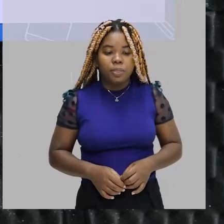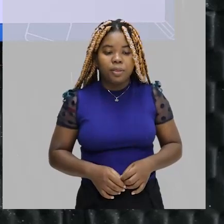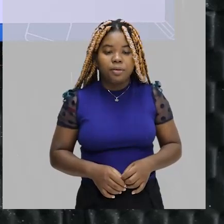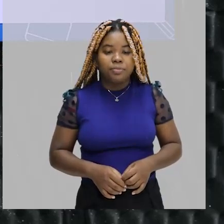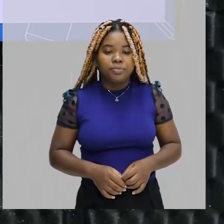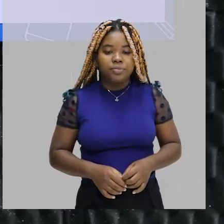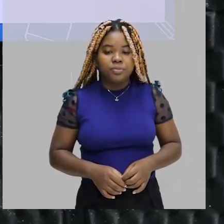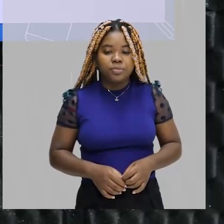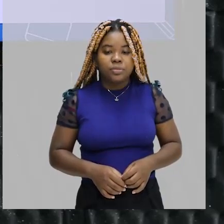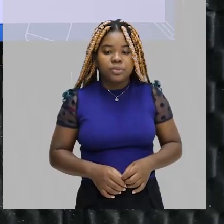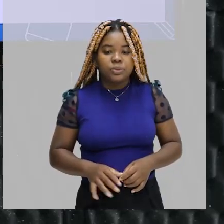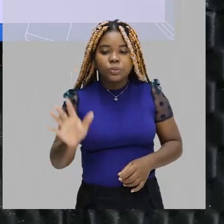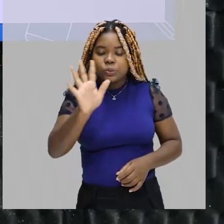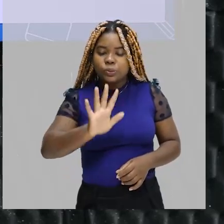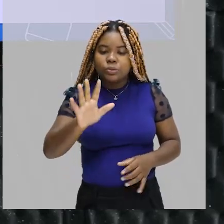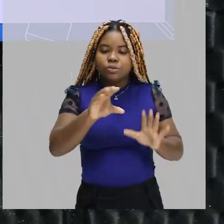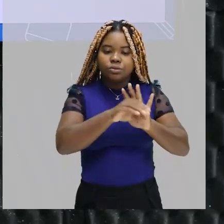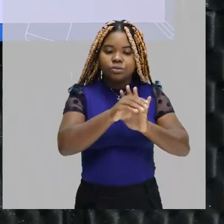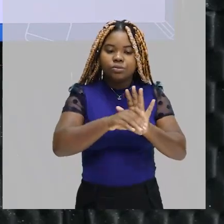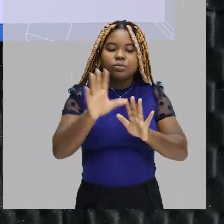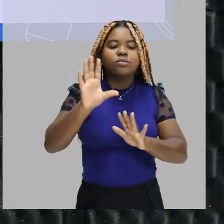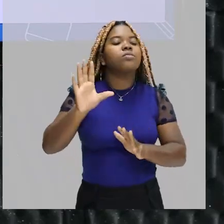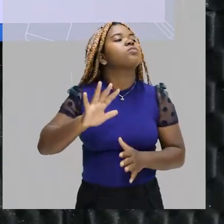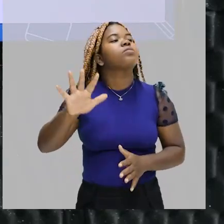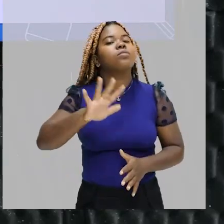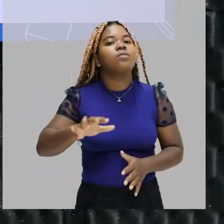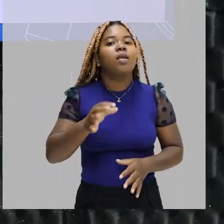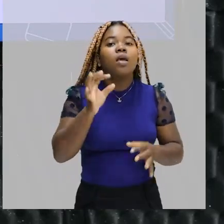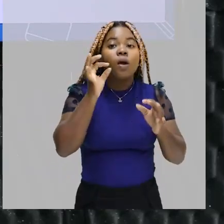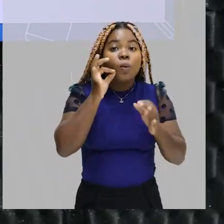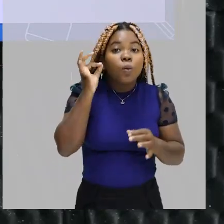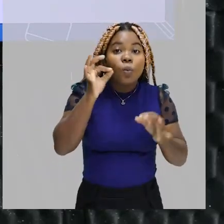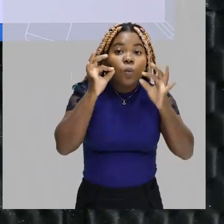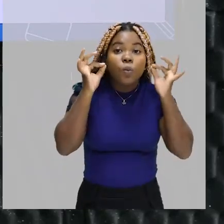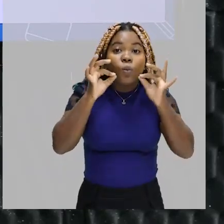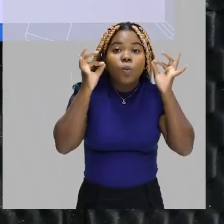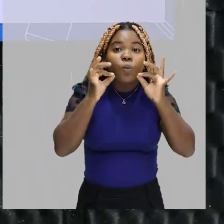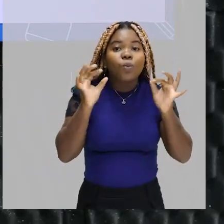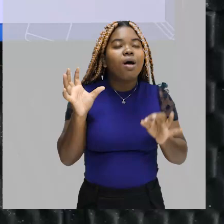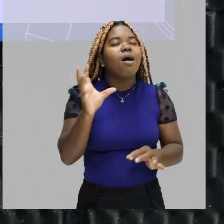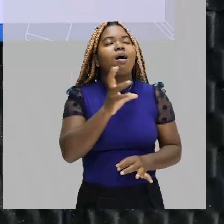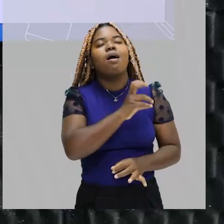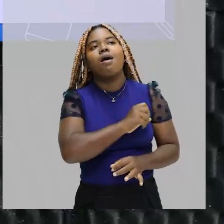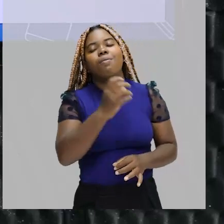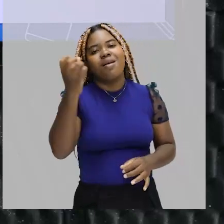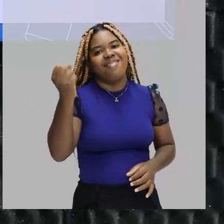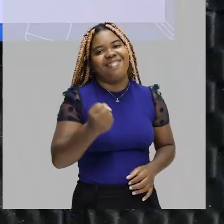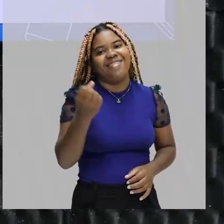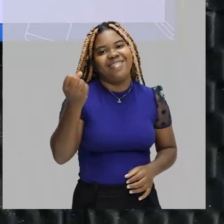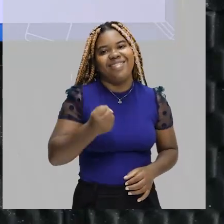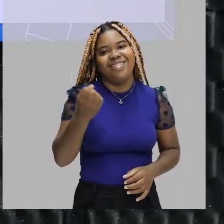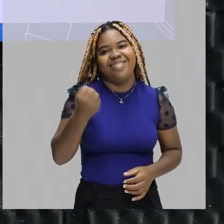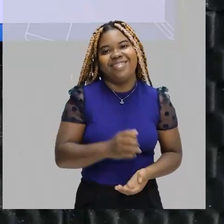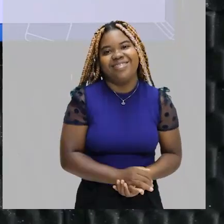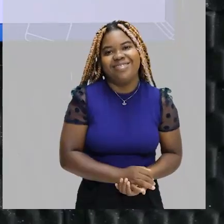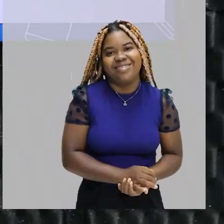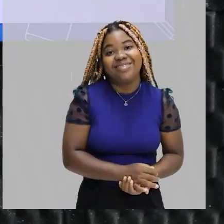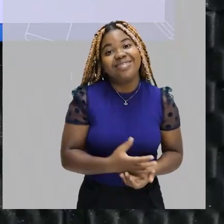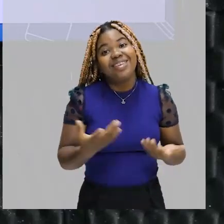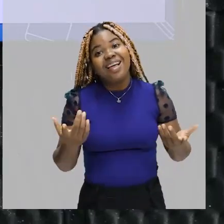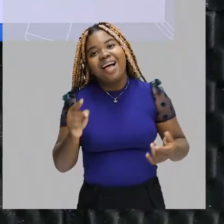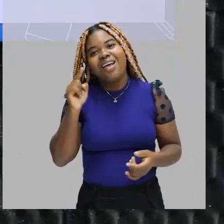é um exemplo de generalização. Os gatos gostam de leite. Todo gato gosta de leite? Aí você tem que fazer